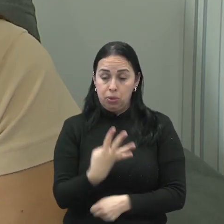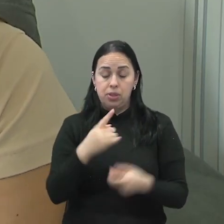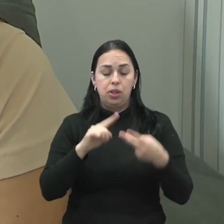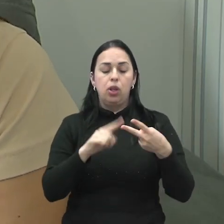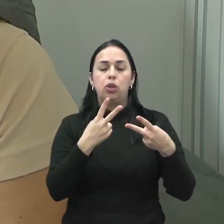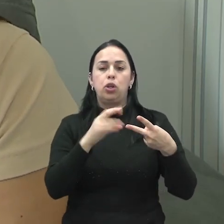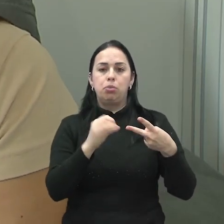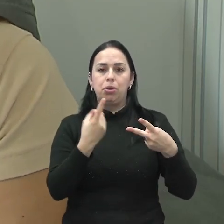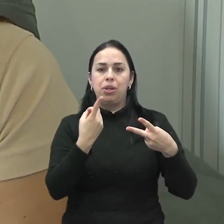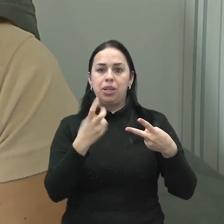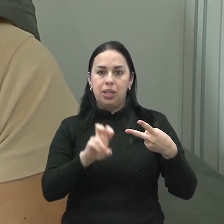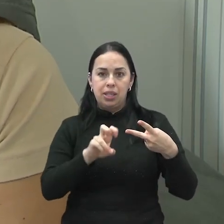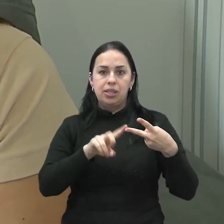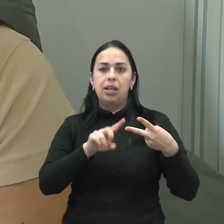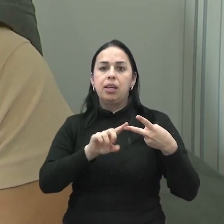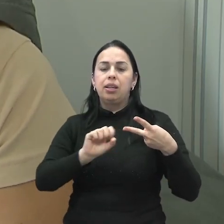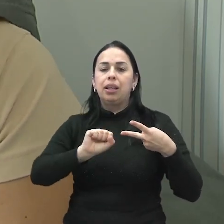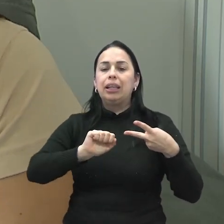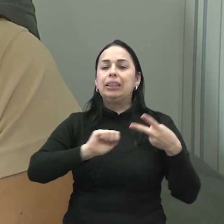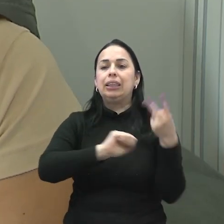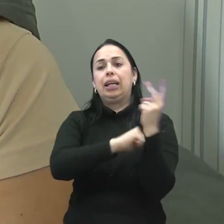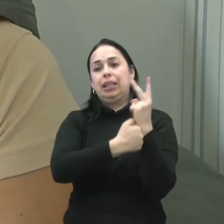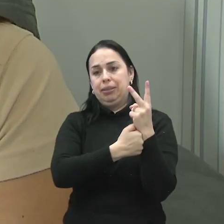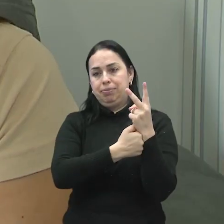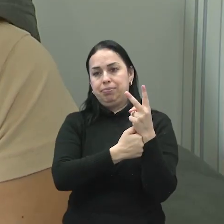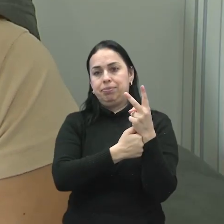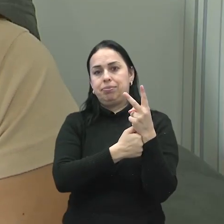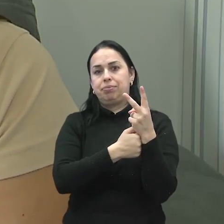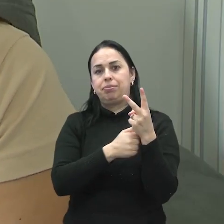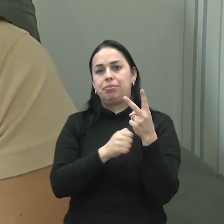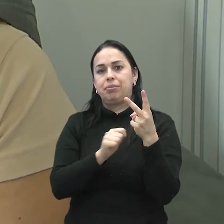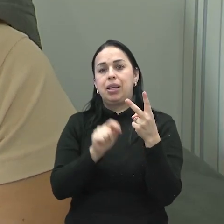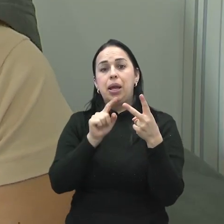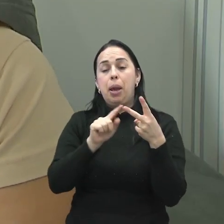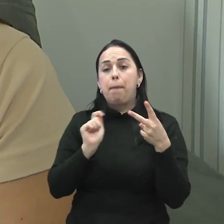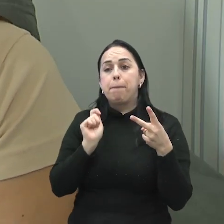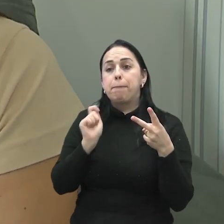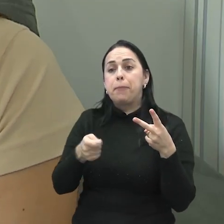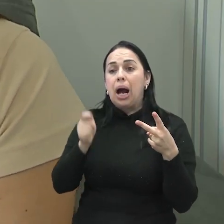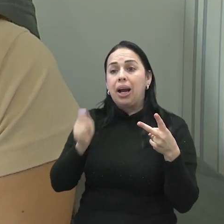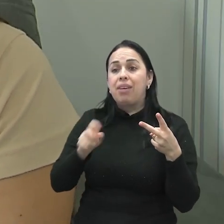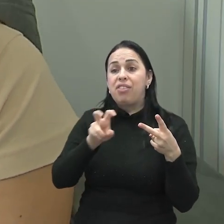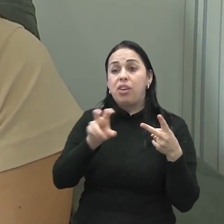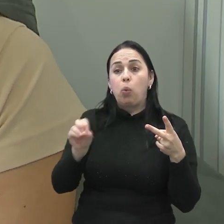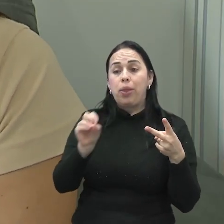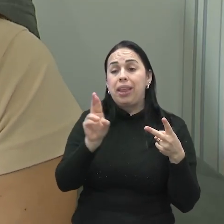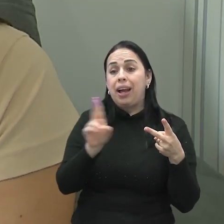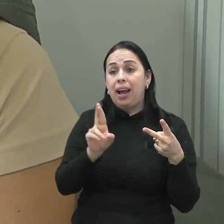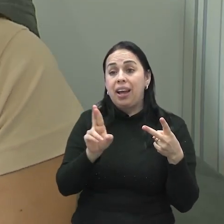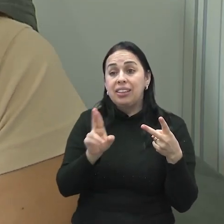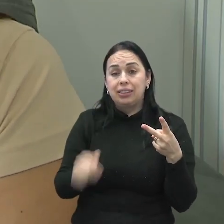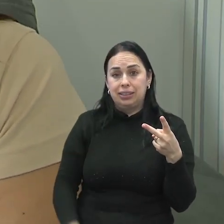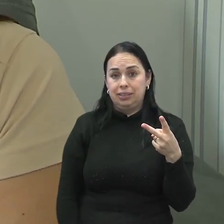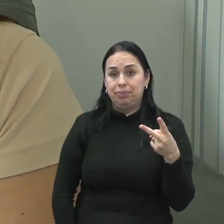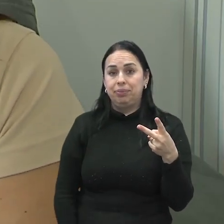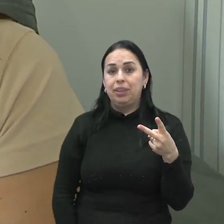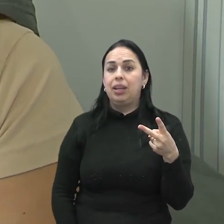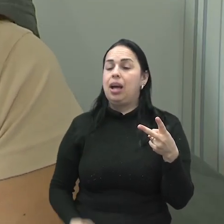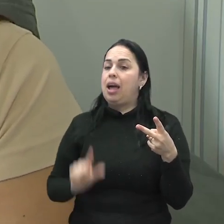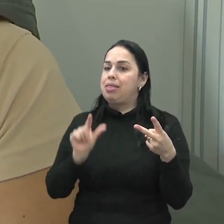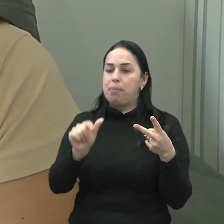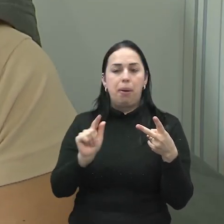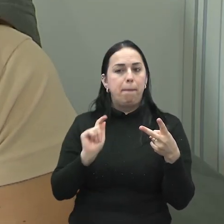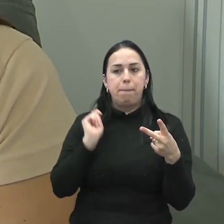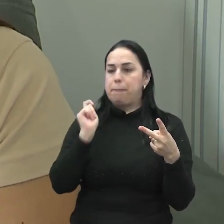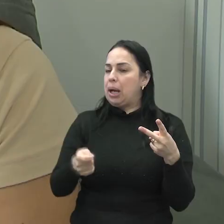tive que trancar a faculdade e a dívida do FIES ficou. E na época eu pagava R$50 a cada 3 meses na época da faculdade.